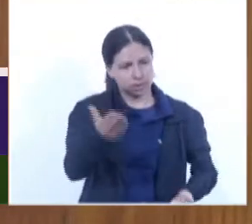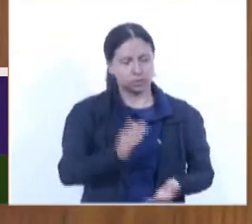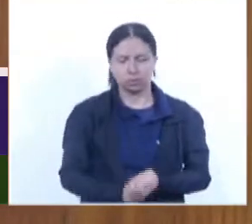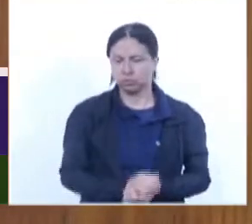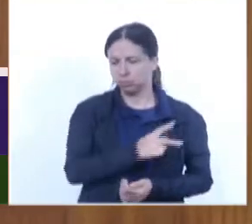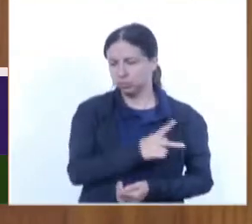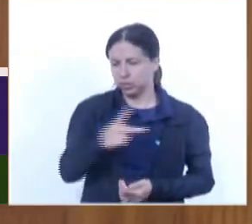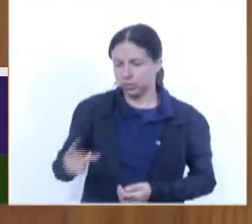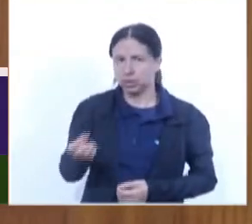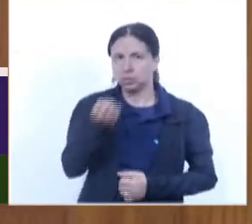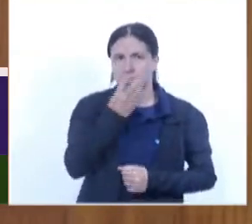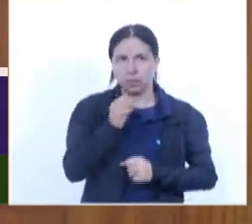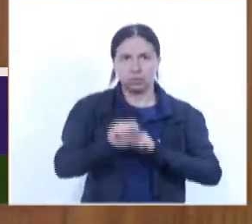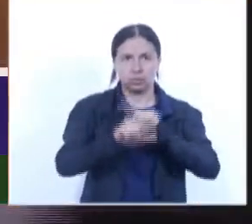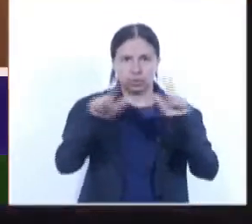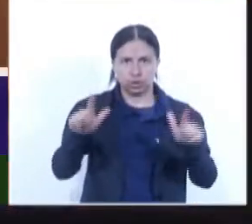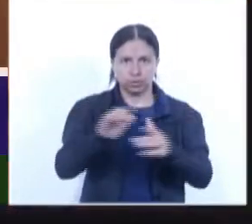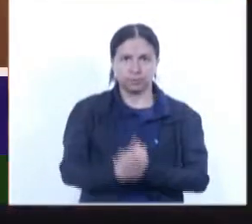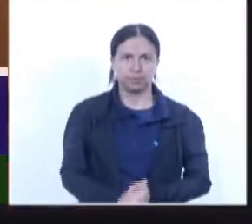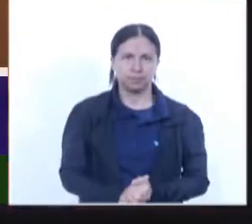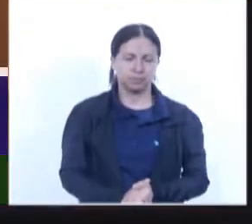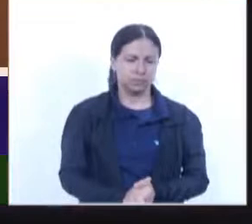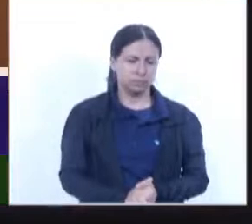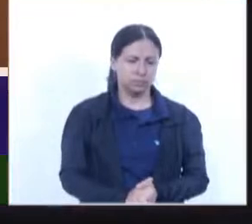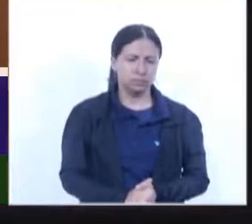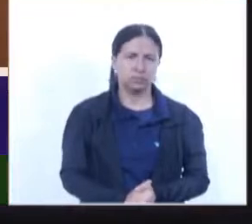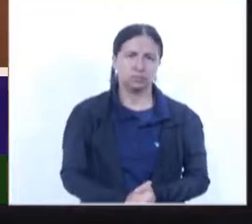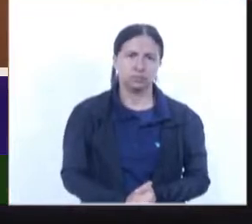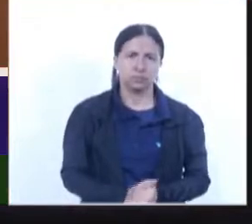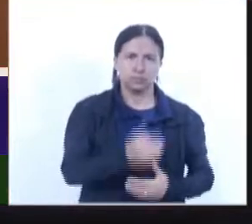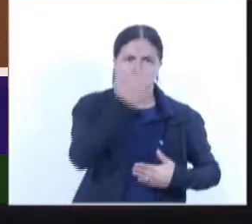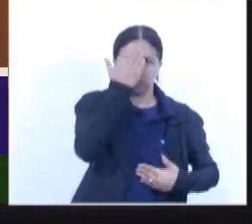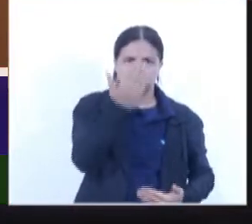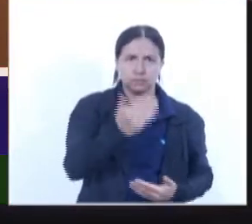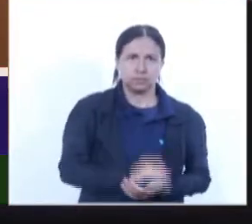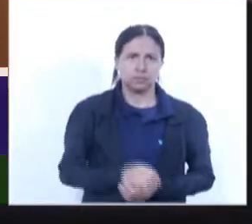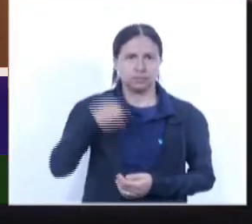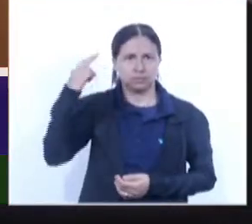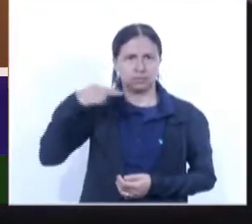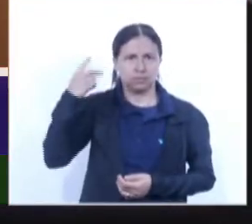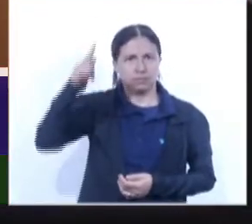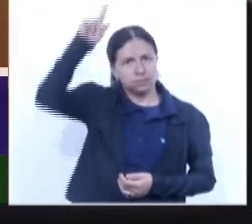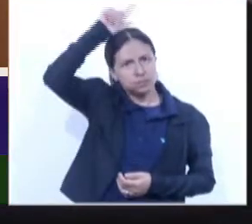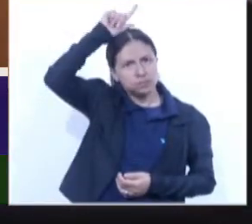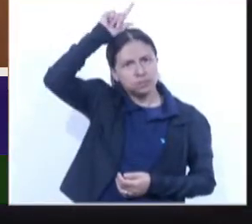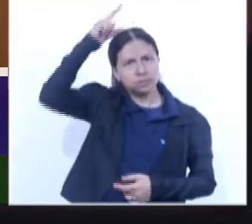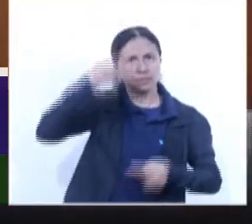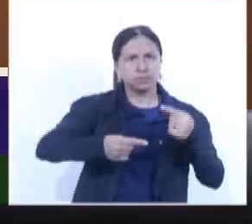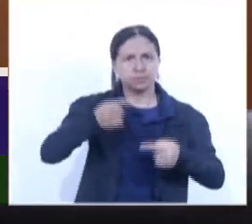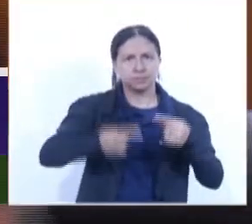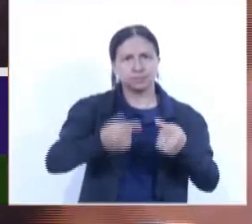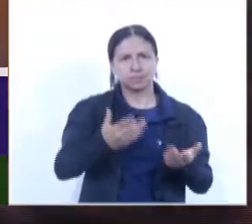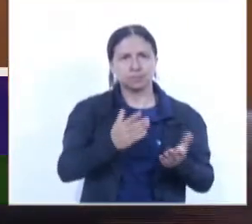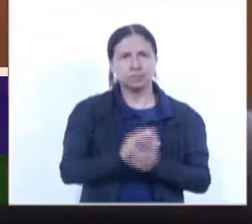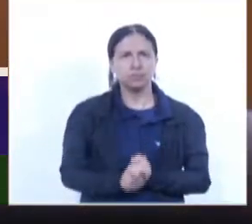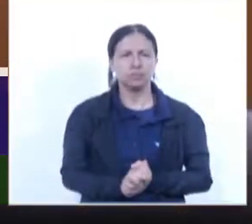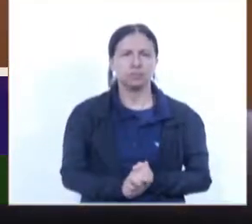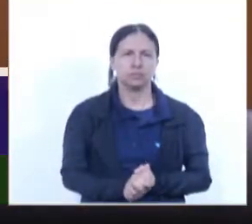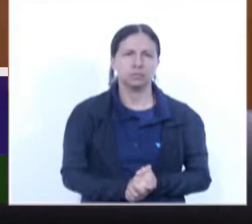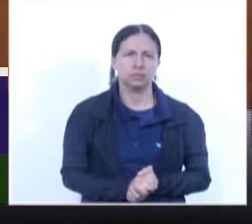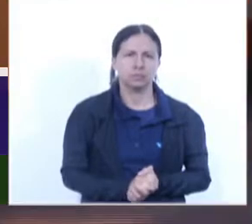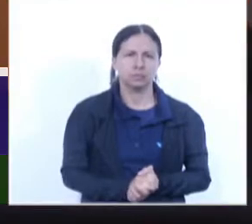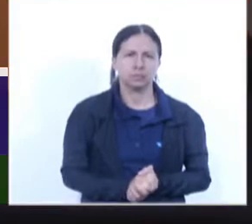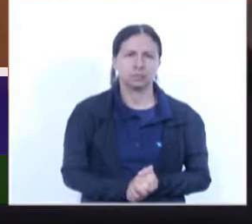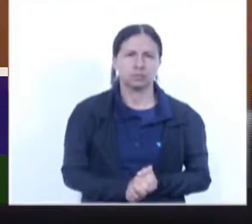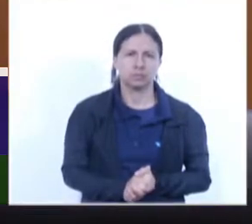presidente e tentou os excelente dia Obrigado vereadora discussão de projeto alguém